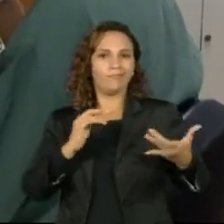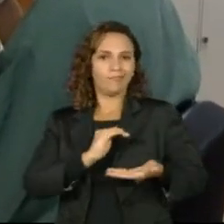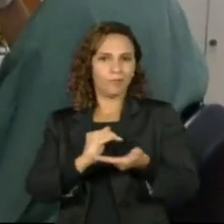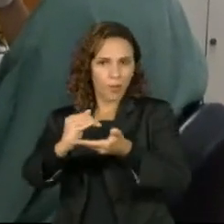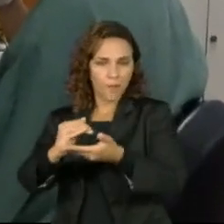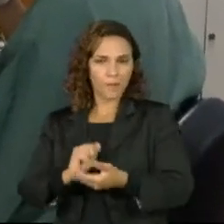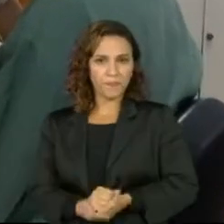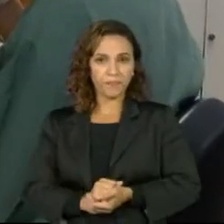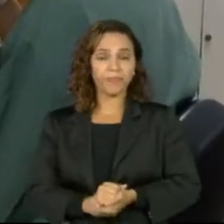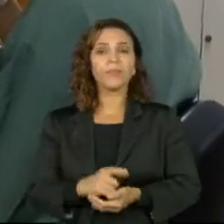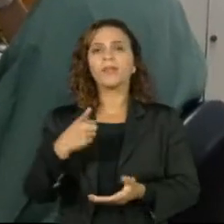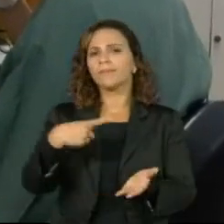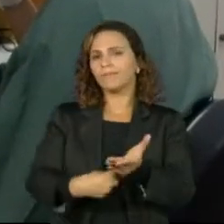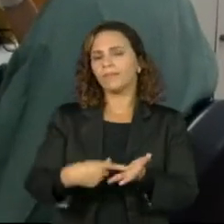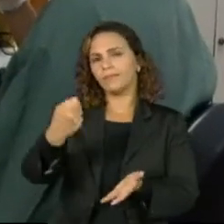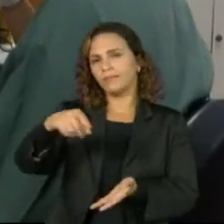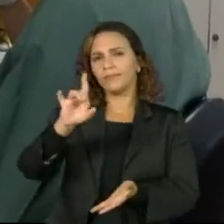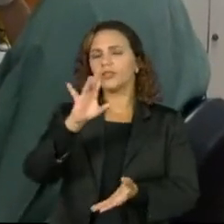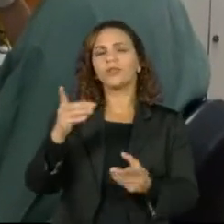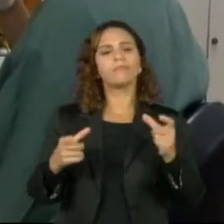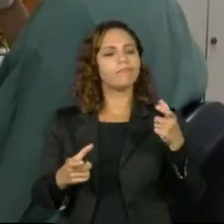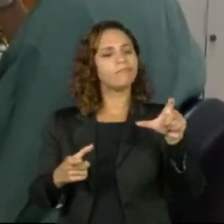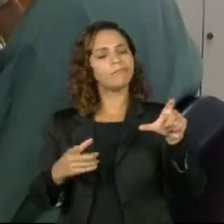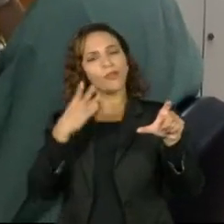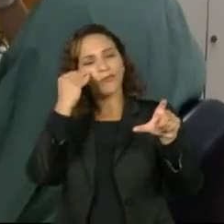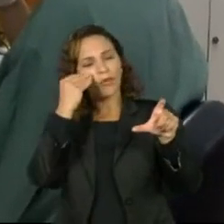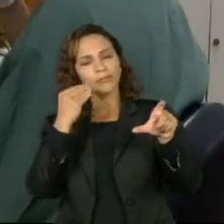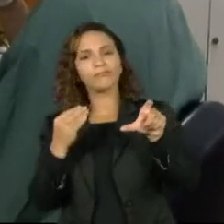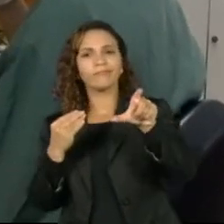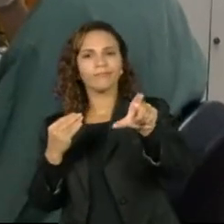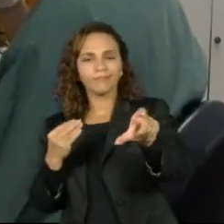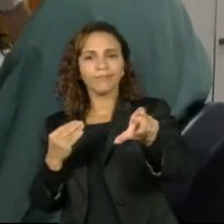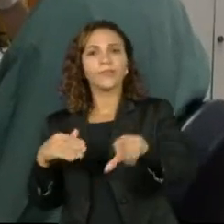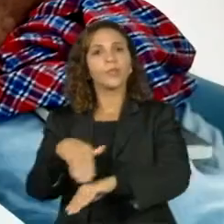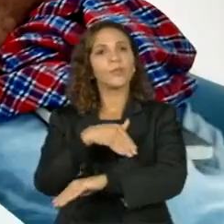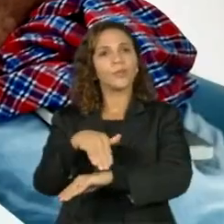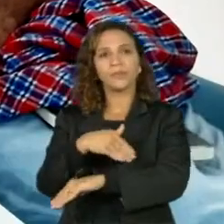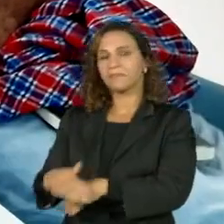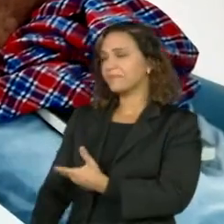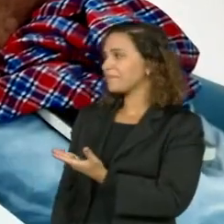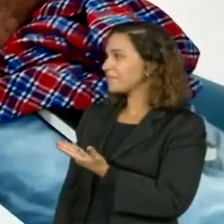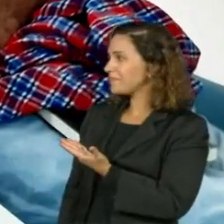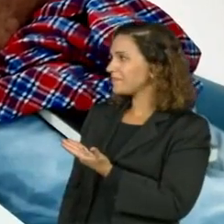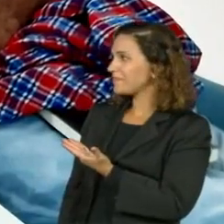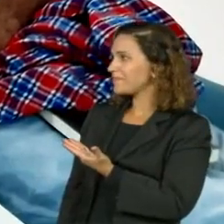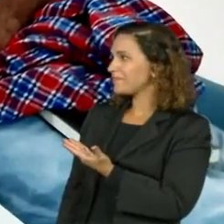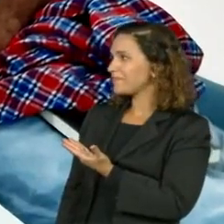agendamento. Basta comparecer e apresentar um documento com foto na rua Pedro de Toledo, número